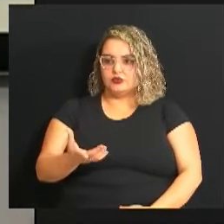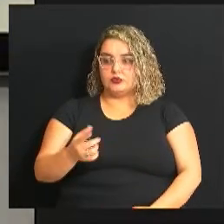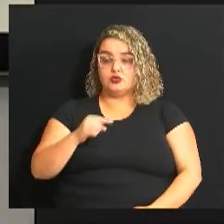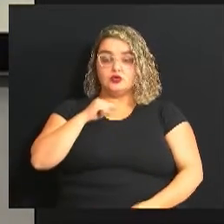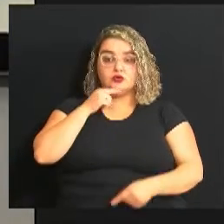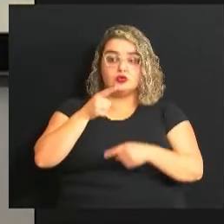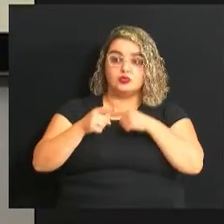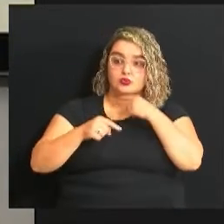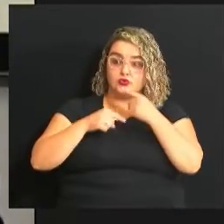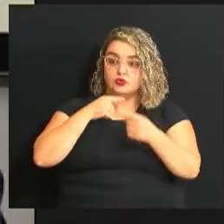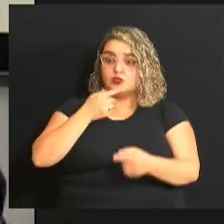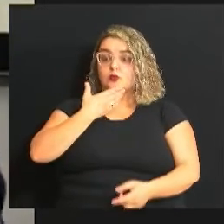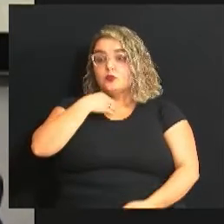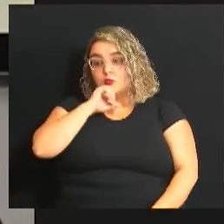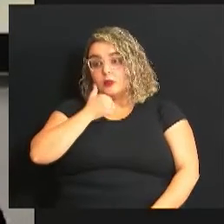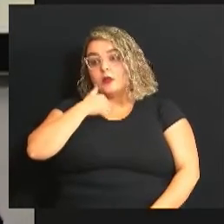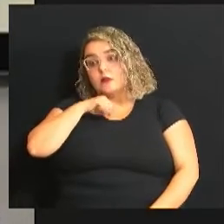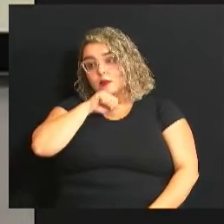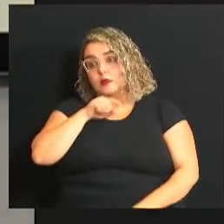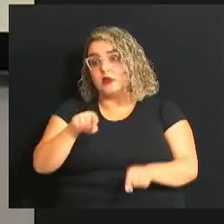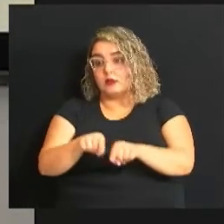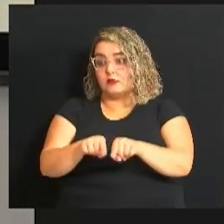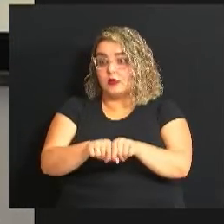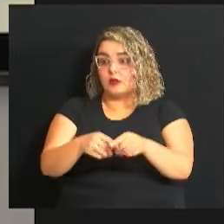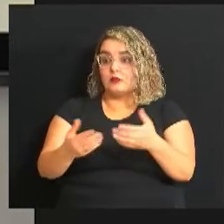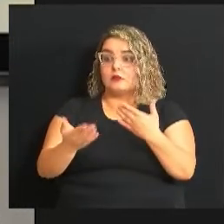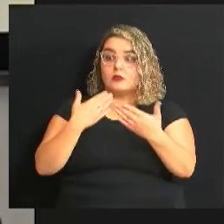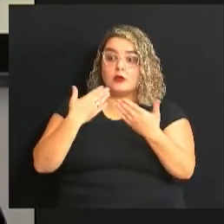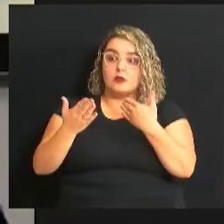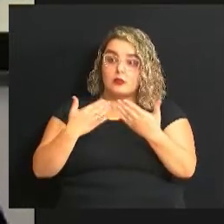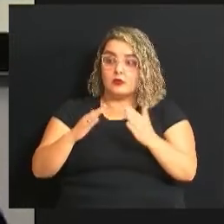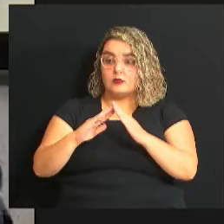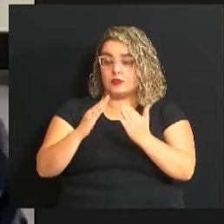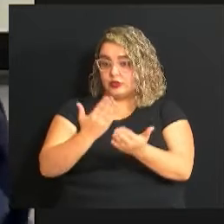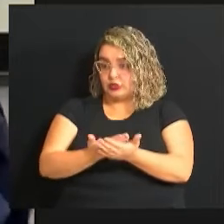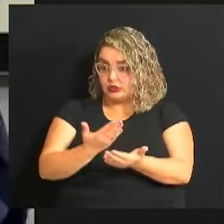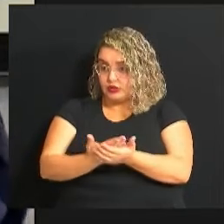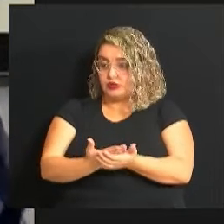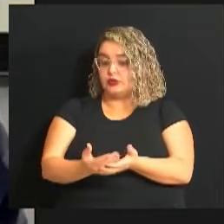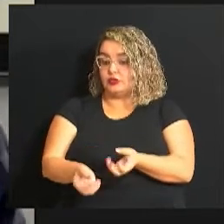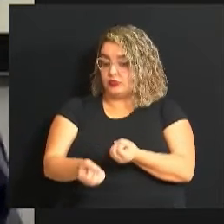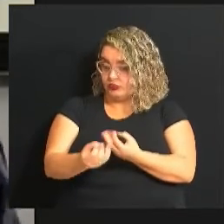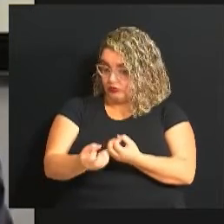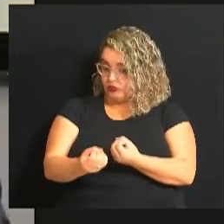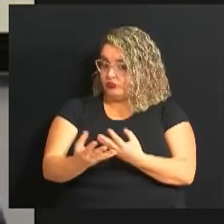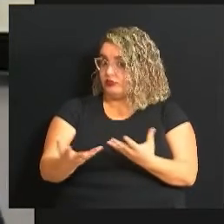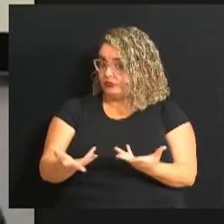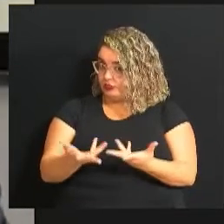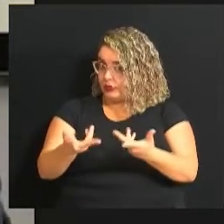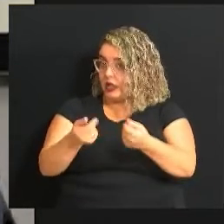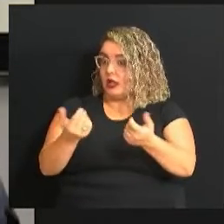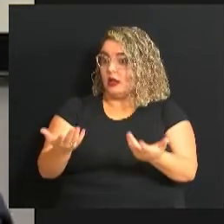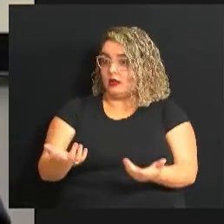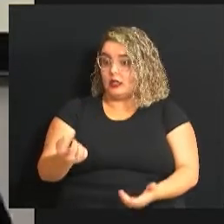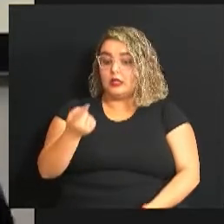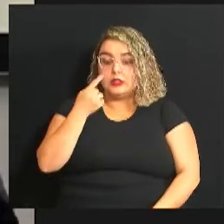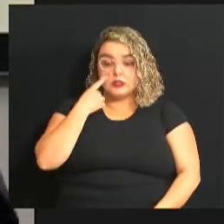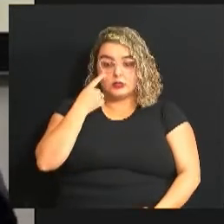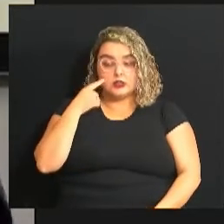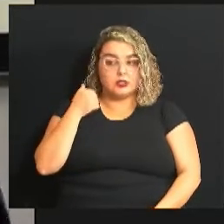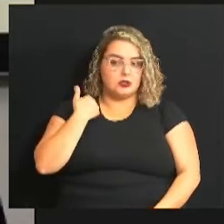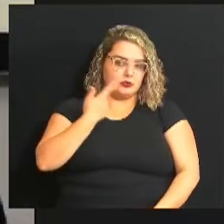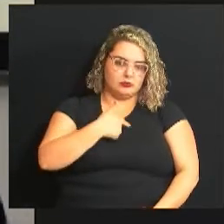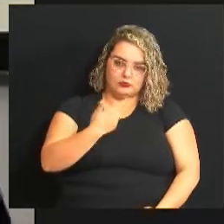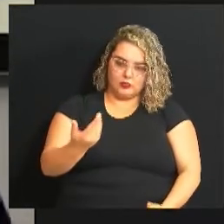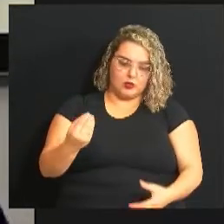quanto para os pais, conversarem com a escola, porque a escola traz dados muito ricos, né, eles têm umas observações que nós, em casa,